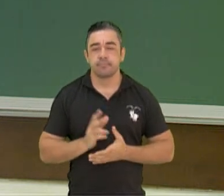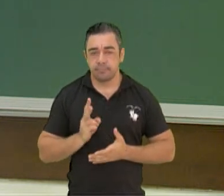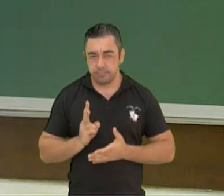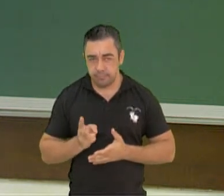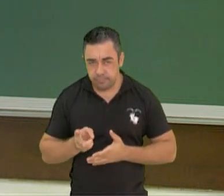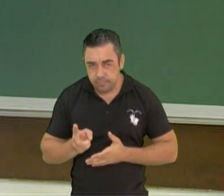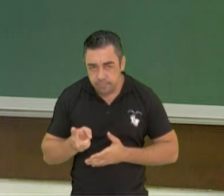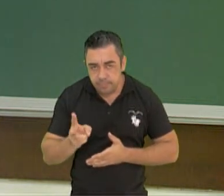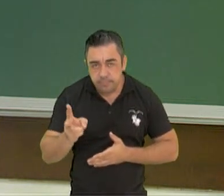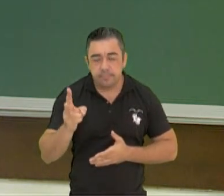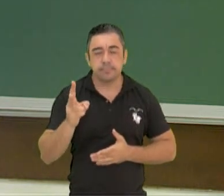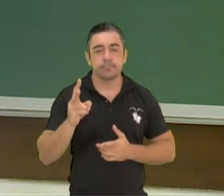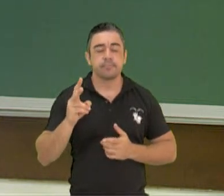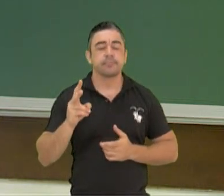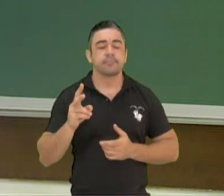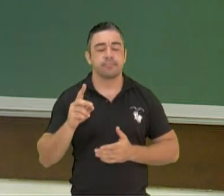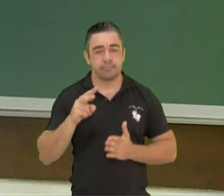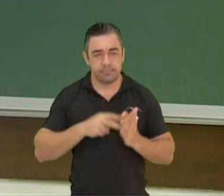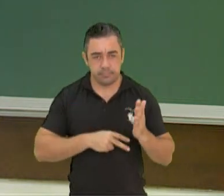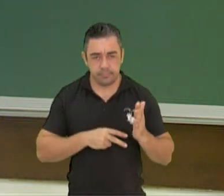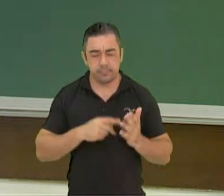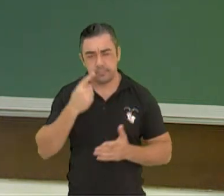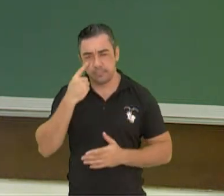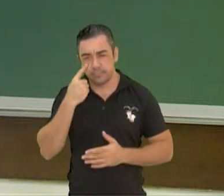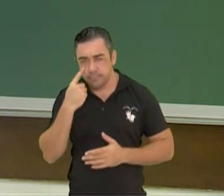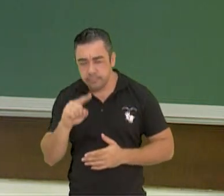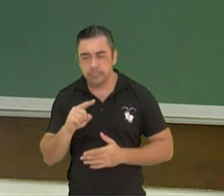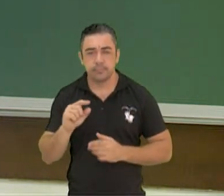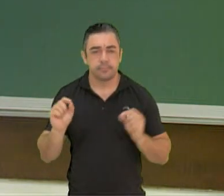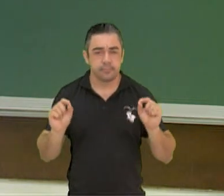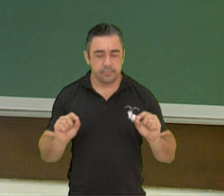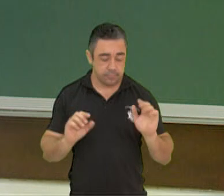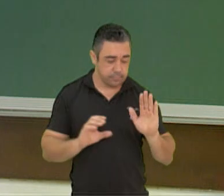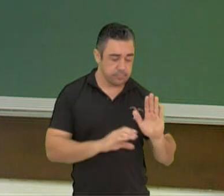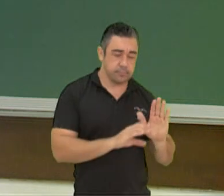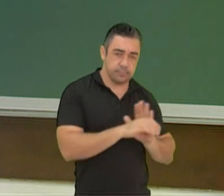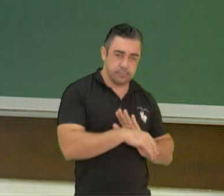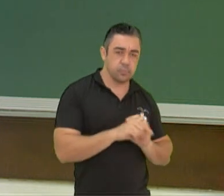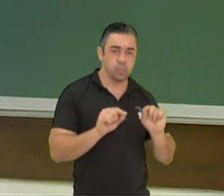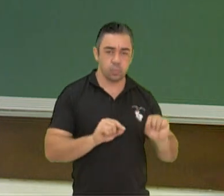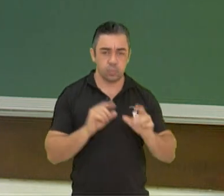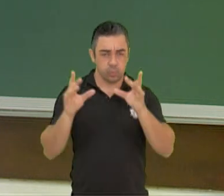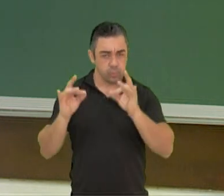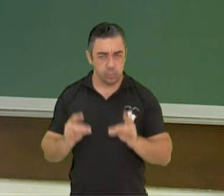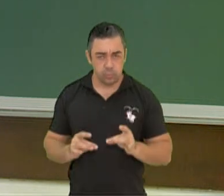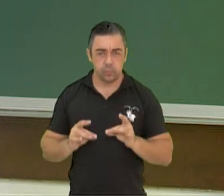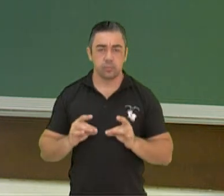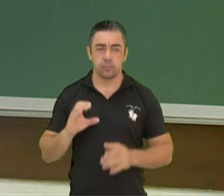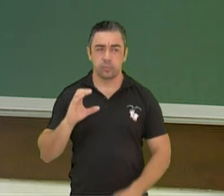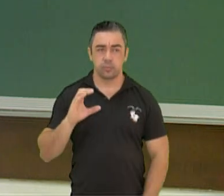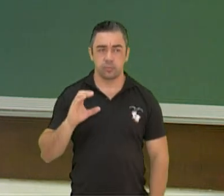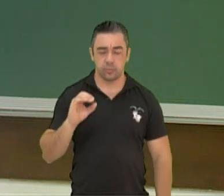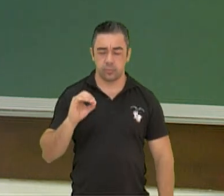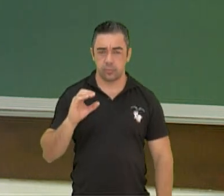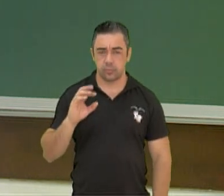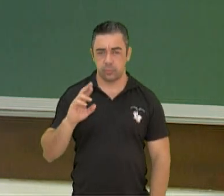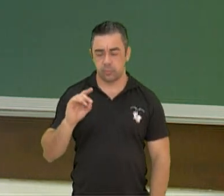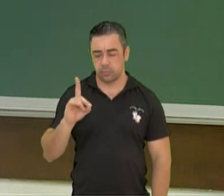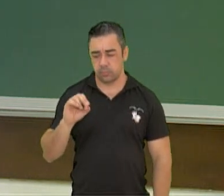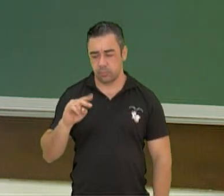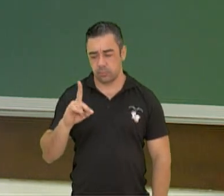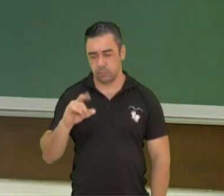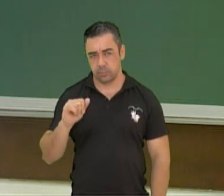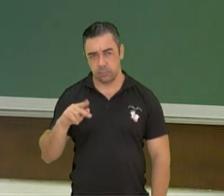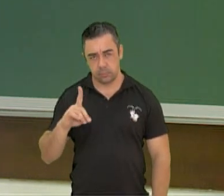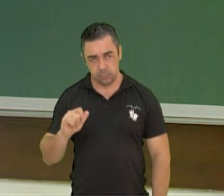Continuando então a nossa leitura. Vamos verificar agora novamente a definição de coordenada, subordinada, para